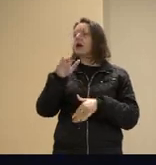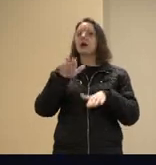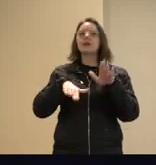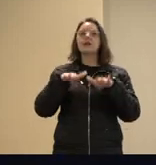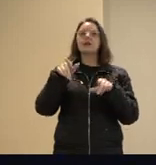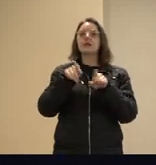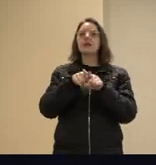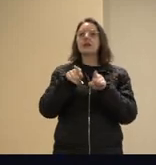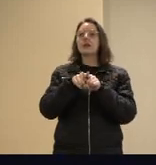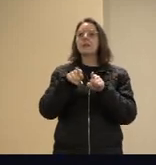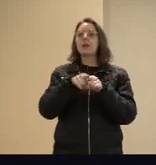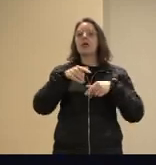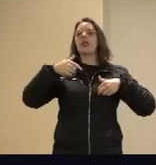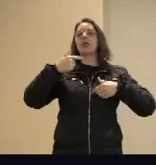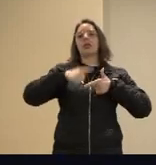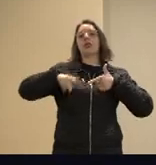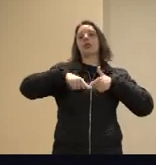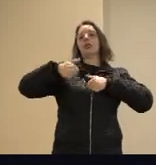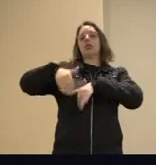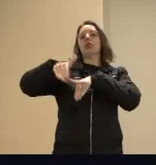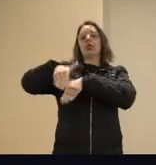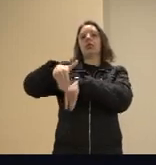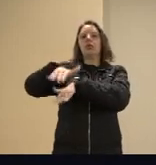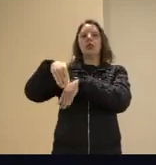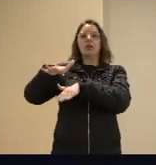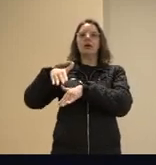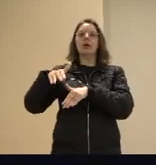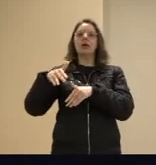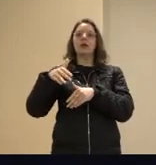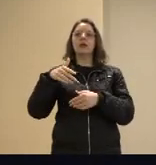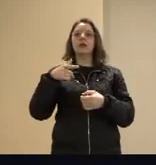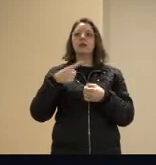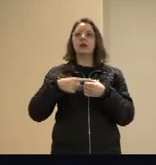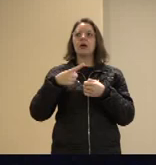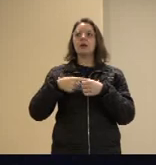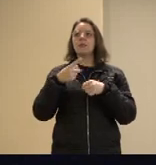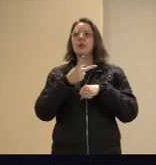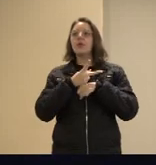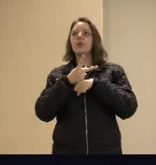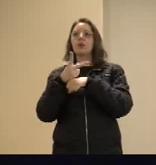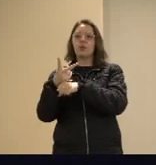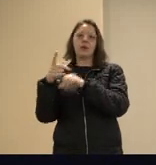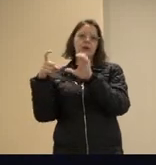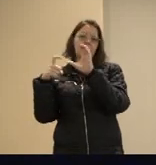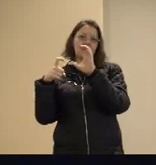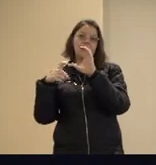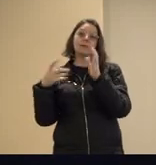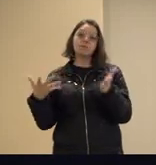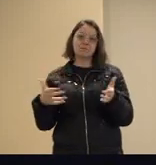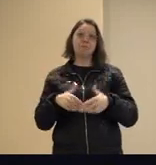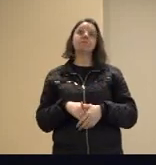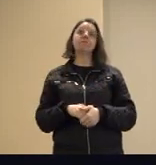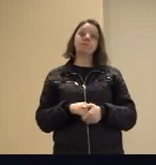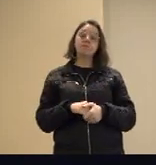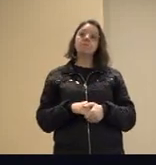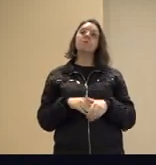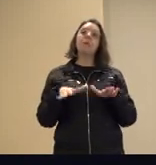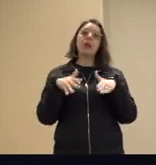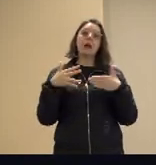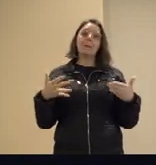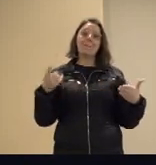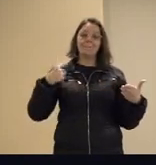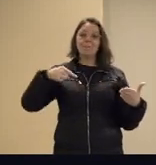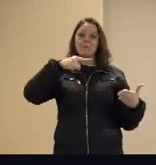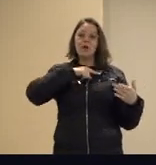também para se livrar do problema, o município corre atrás dessa dimensão. E aí, nós temos